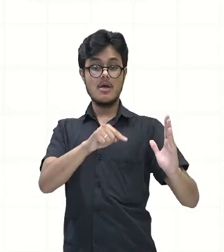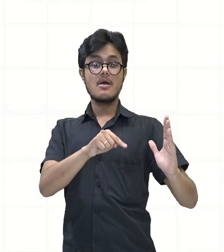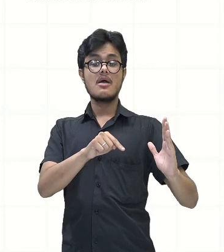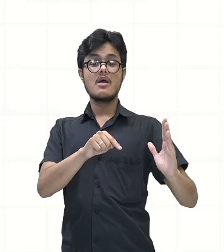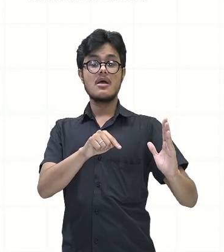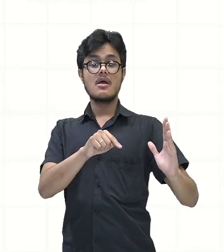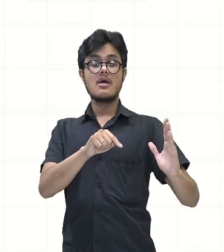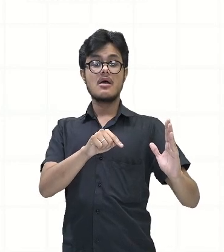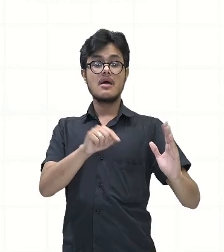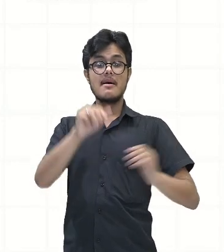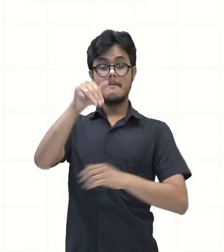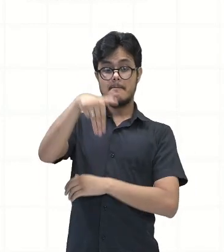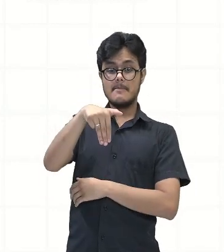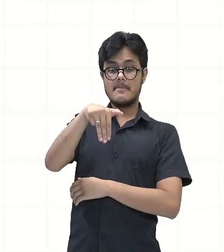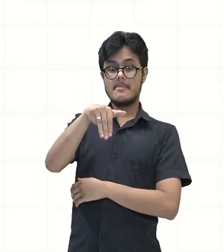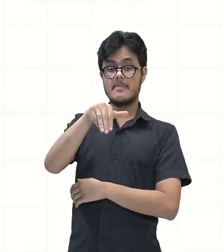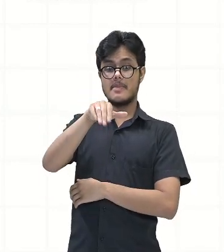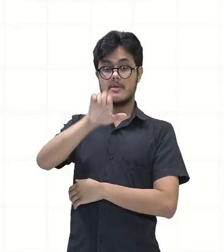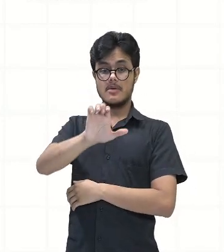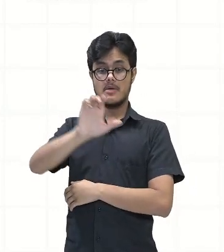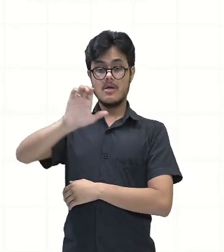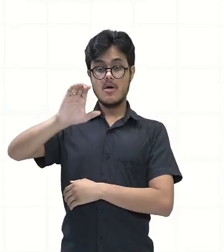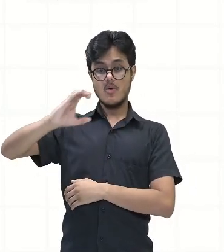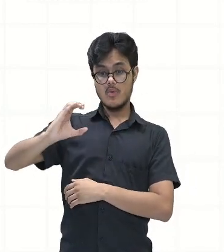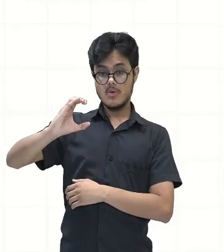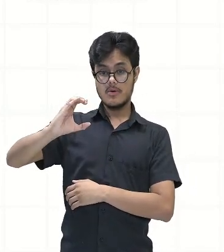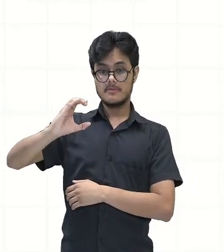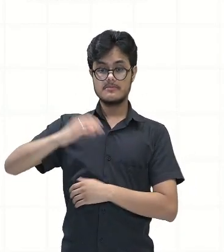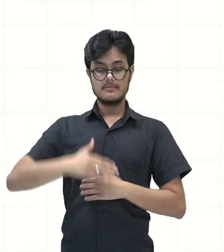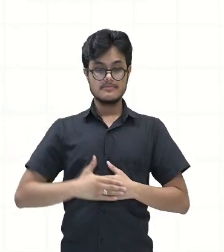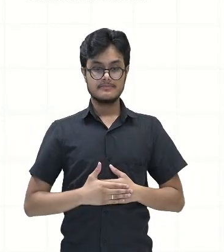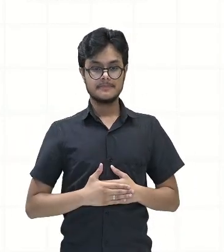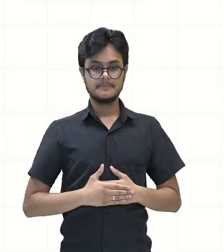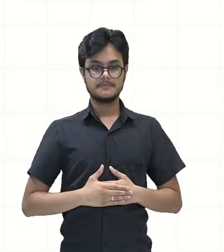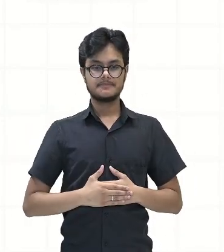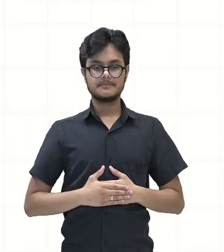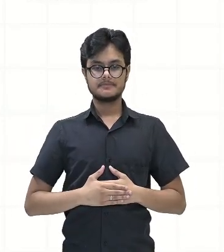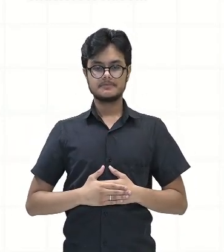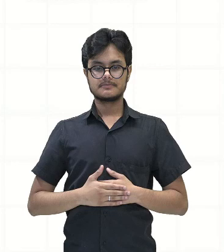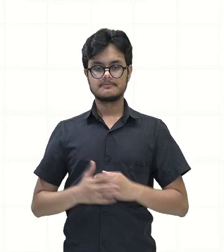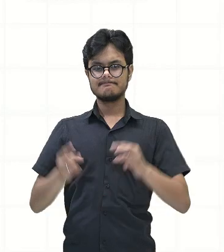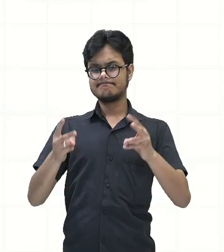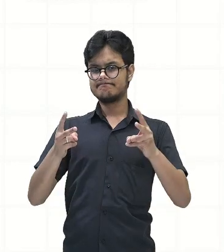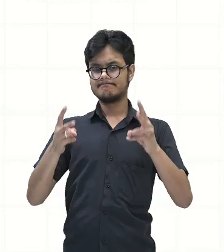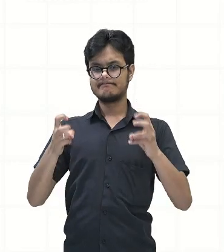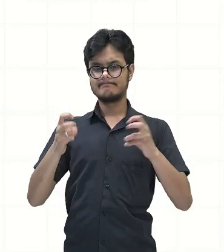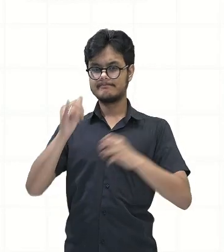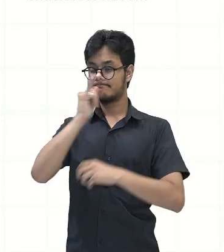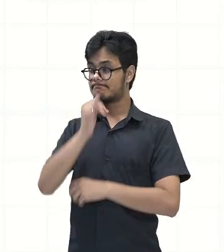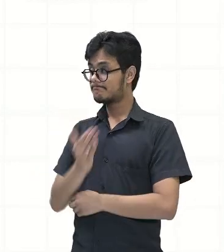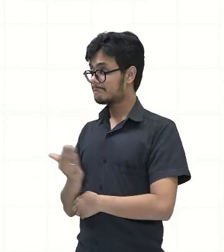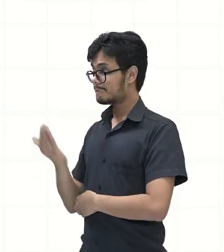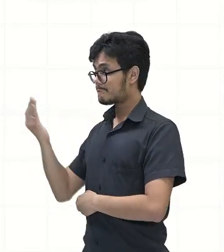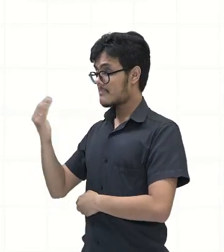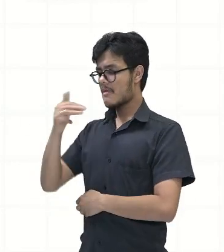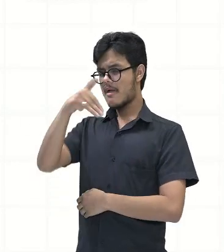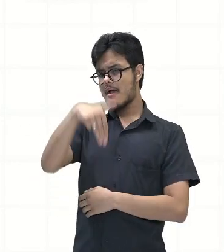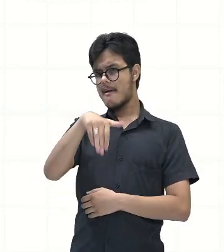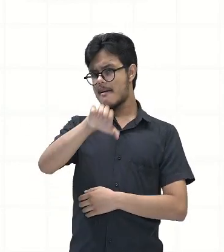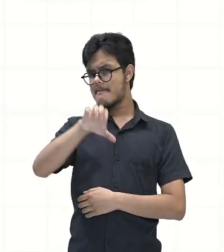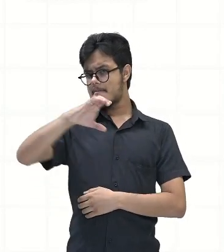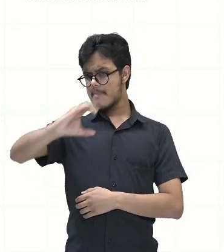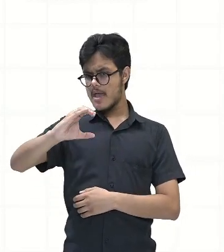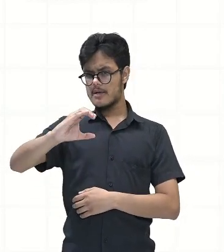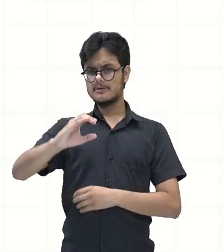equatorial continental. Então, a gente vai aqui, ó, observar essa massa de ar, a MEC, né, que é uma massa de